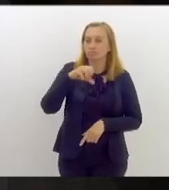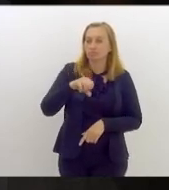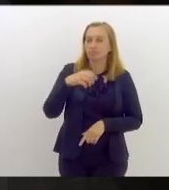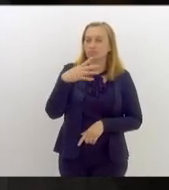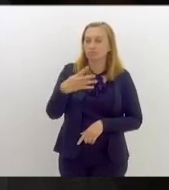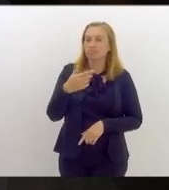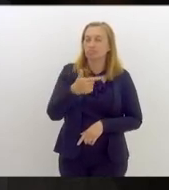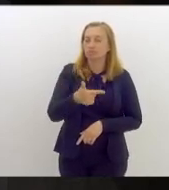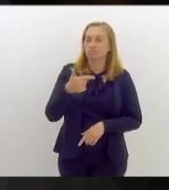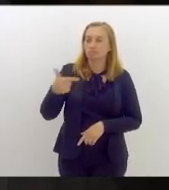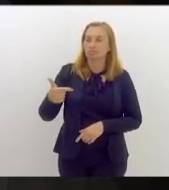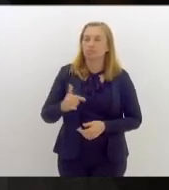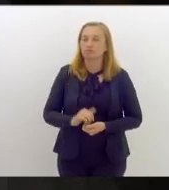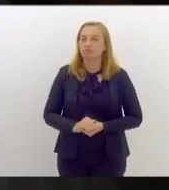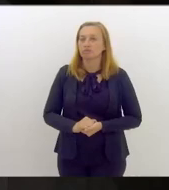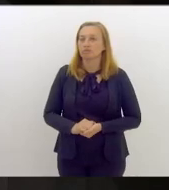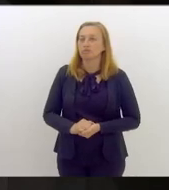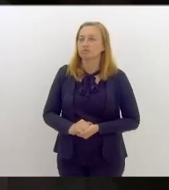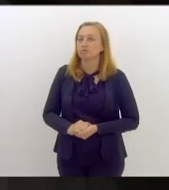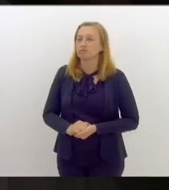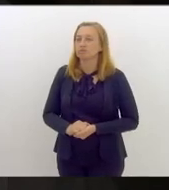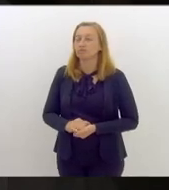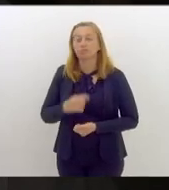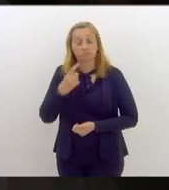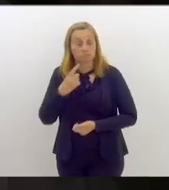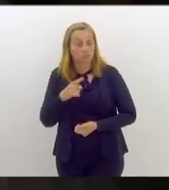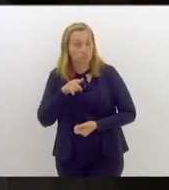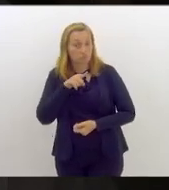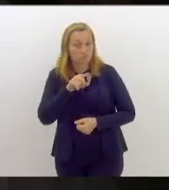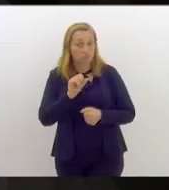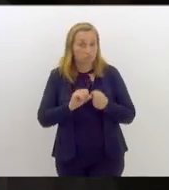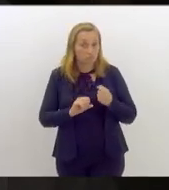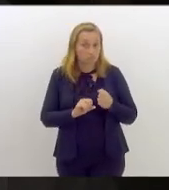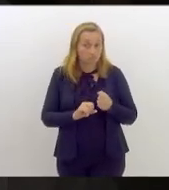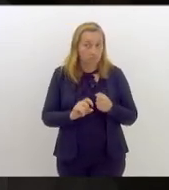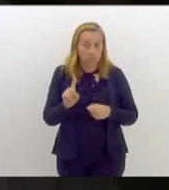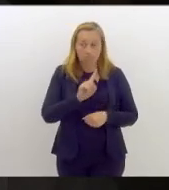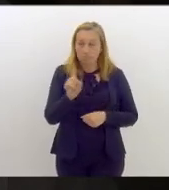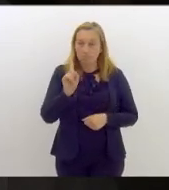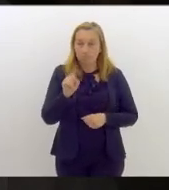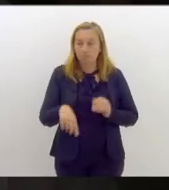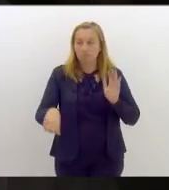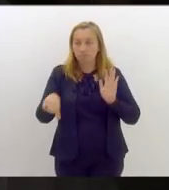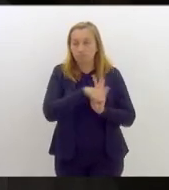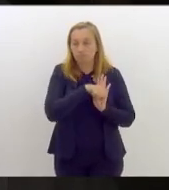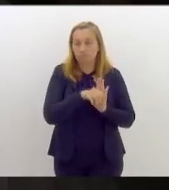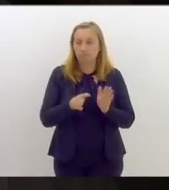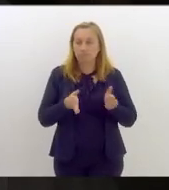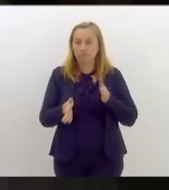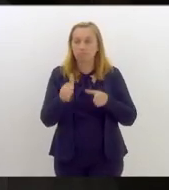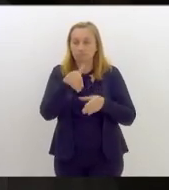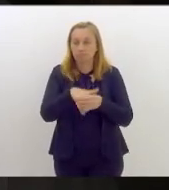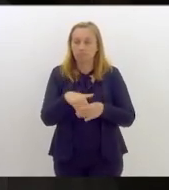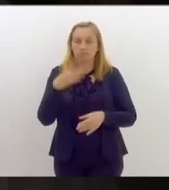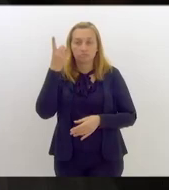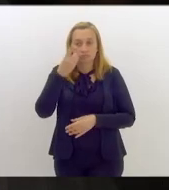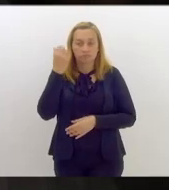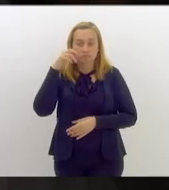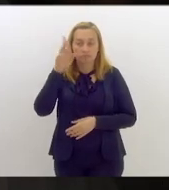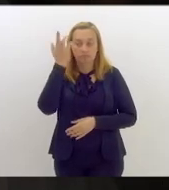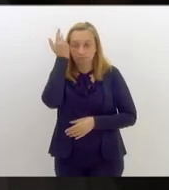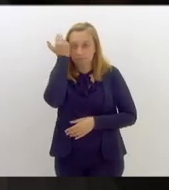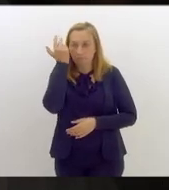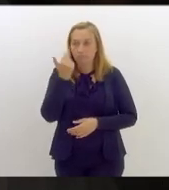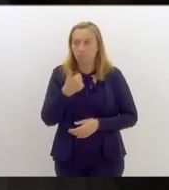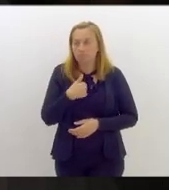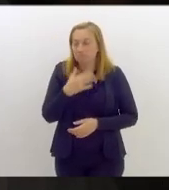22. Se aquilo que foi feito não é crime eleitoral, deputado Eliomar Coelho,